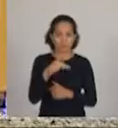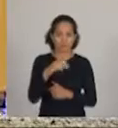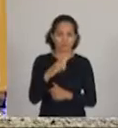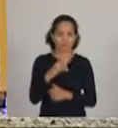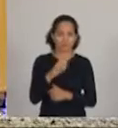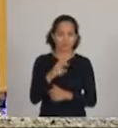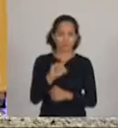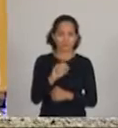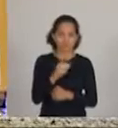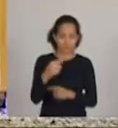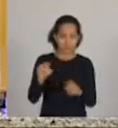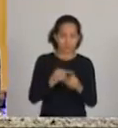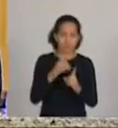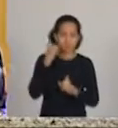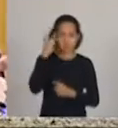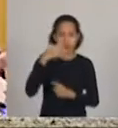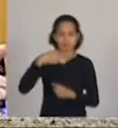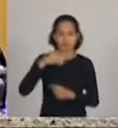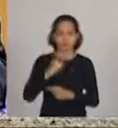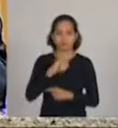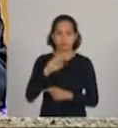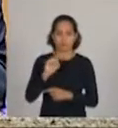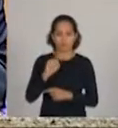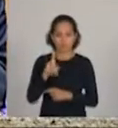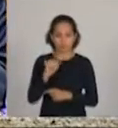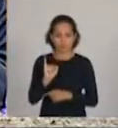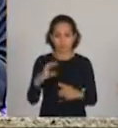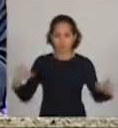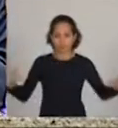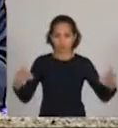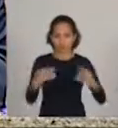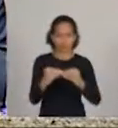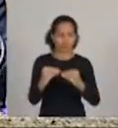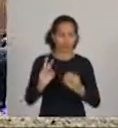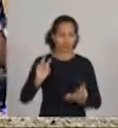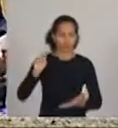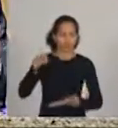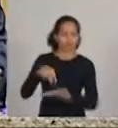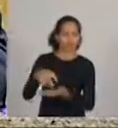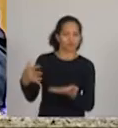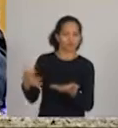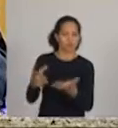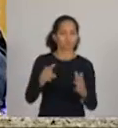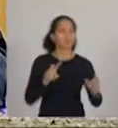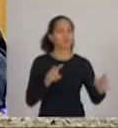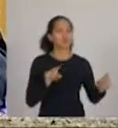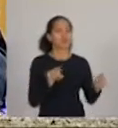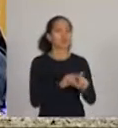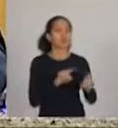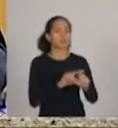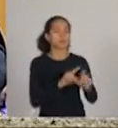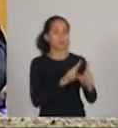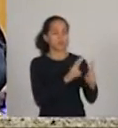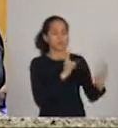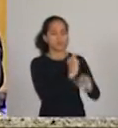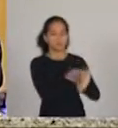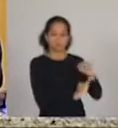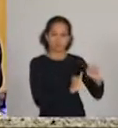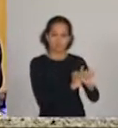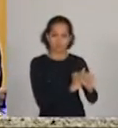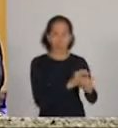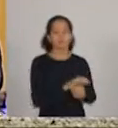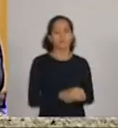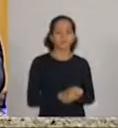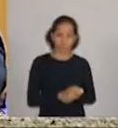Sá, deputado Sérgio Majeski, todos os deputados que não estão aqui no plenário, mas estão participando da sessão, essa casa que eu